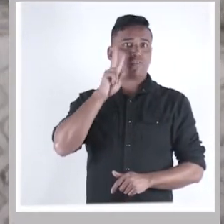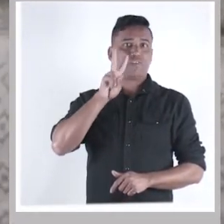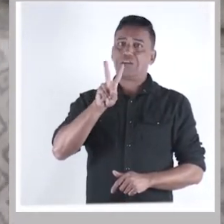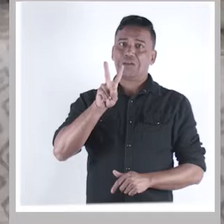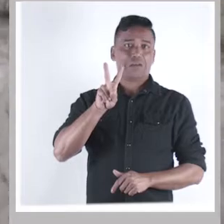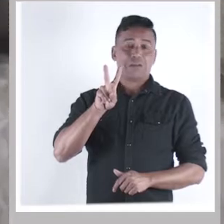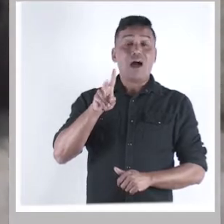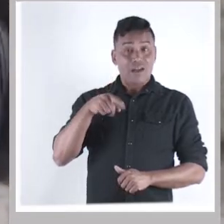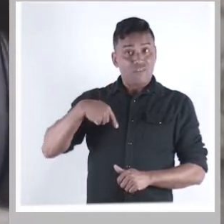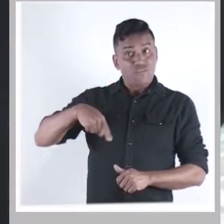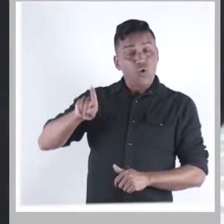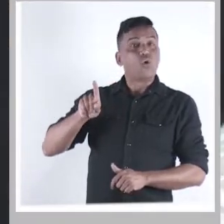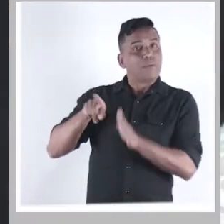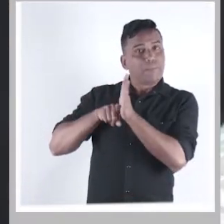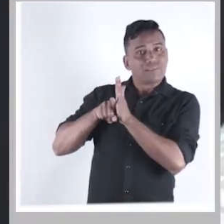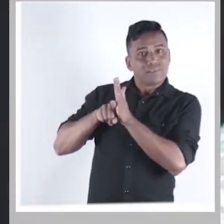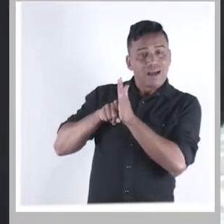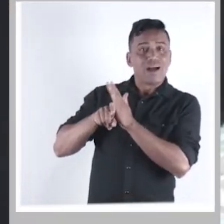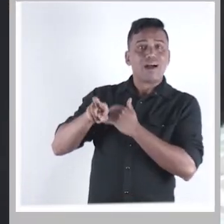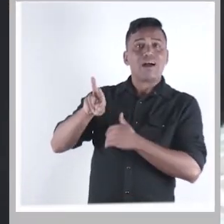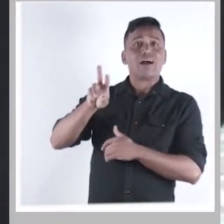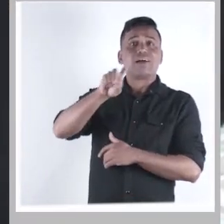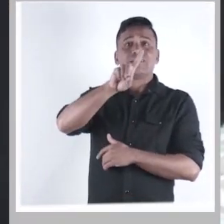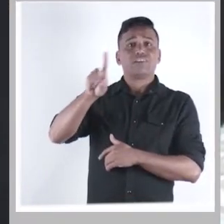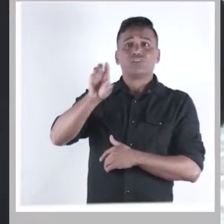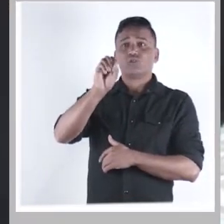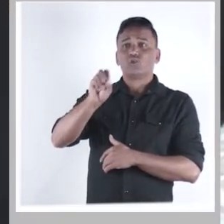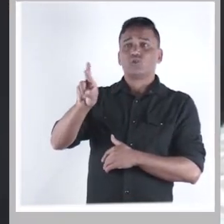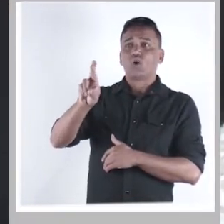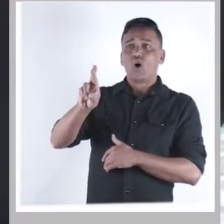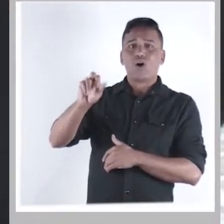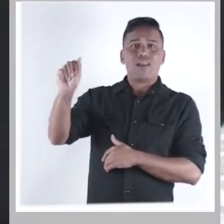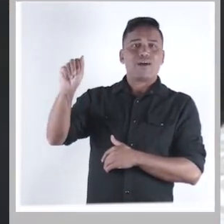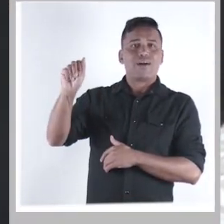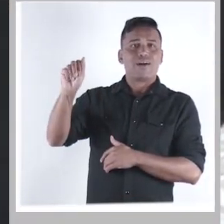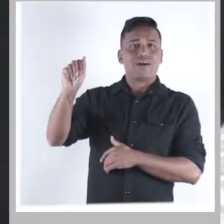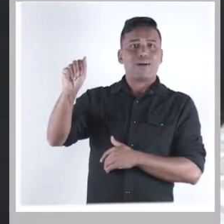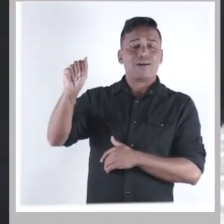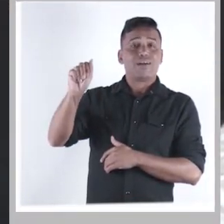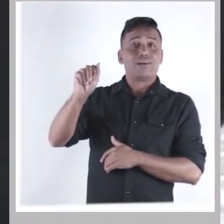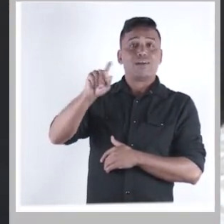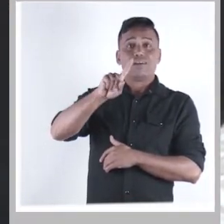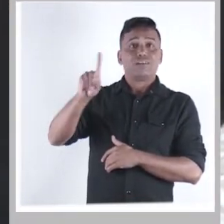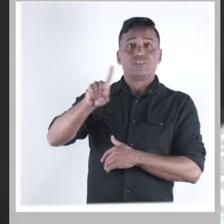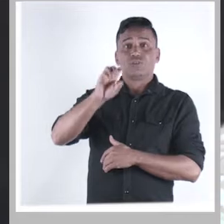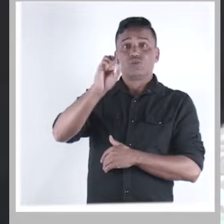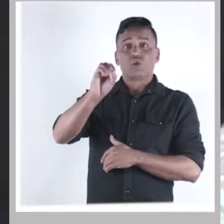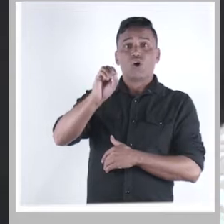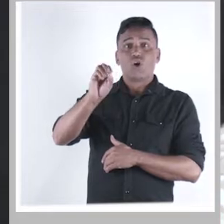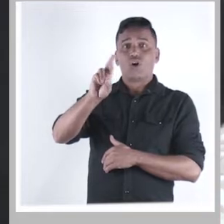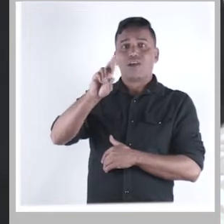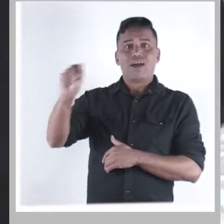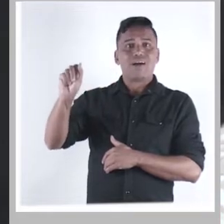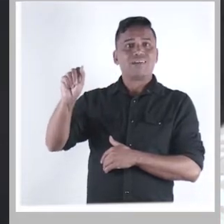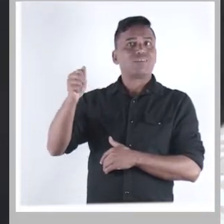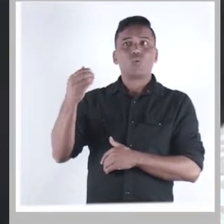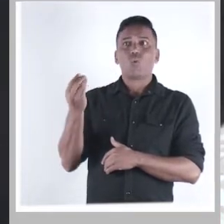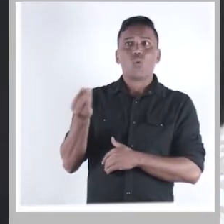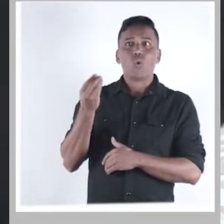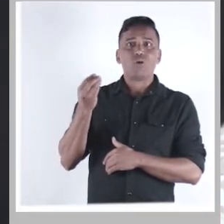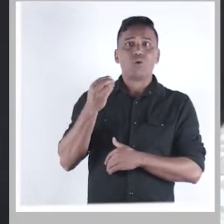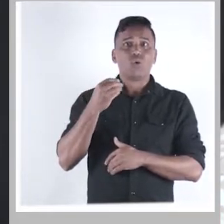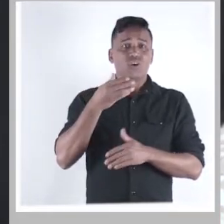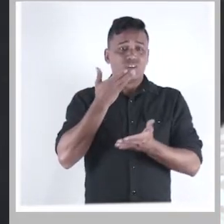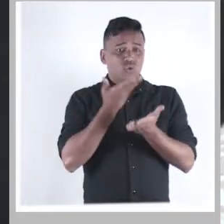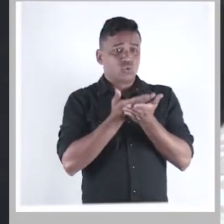nunca tinha ouvido falar na Zora Huston. E fui atrás da Zora, li inclusive o romance dela, Seus Olhos Viam Deus, que é maravilhoso. Eu falo, meu Deus,